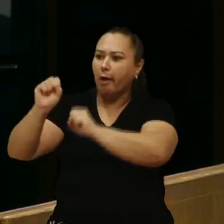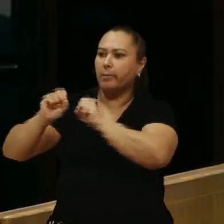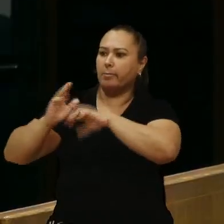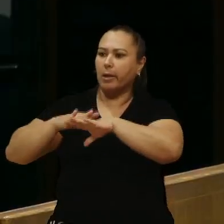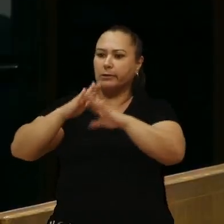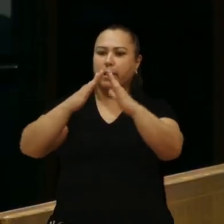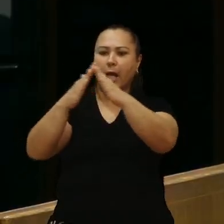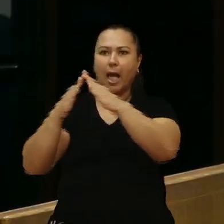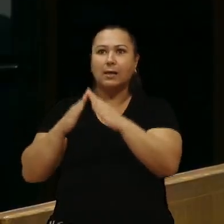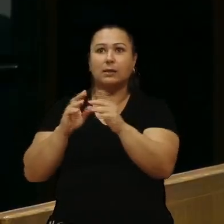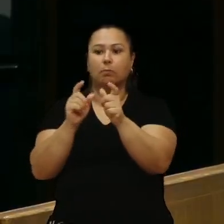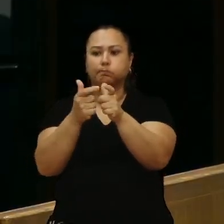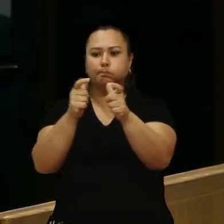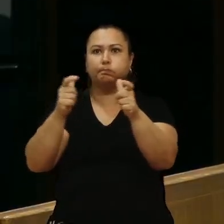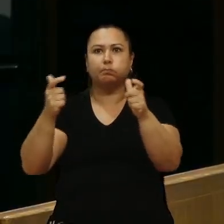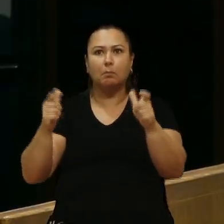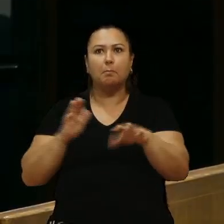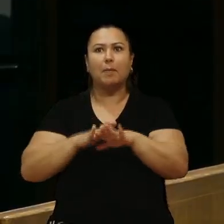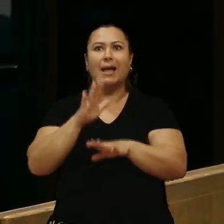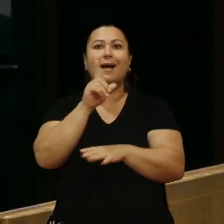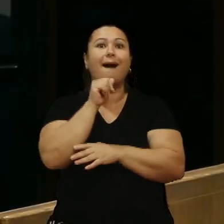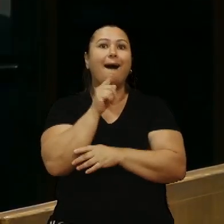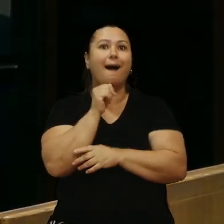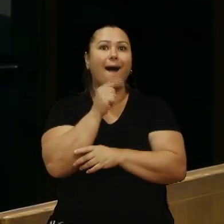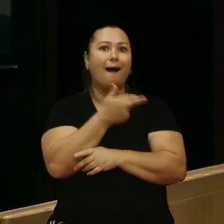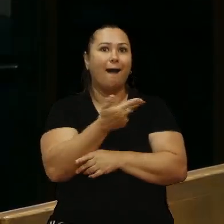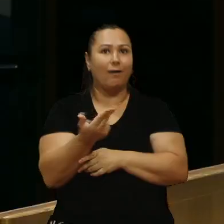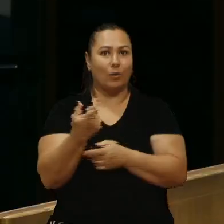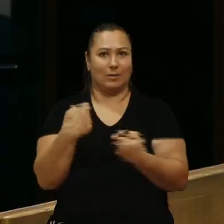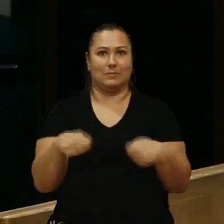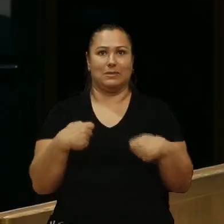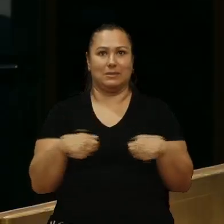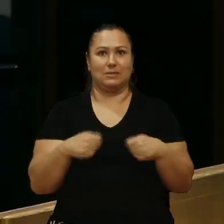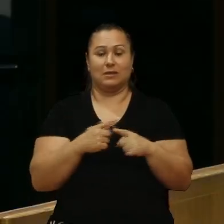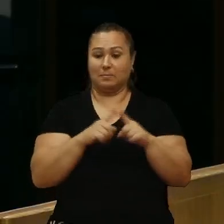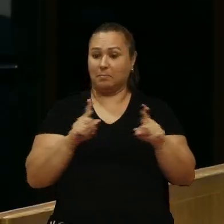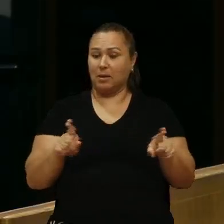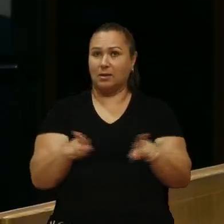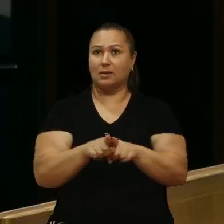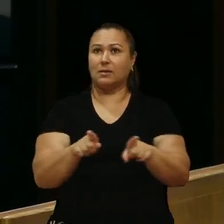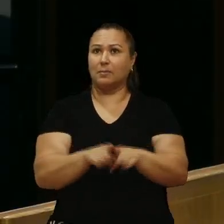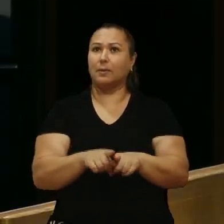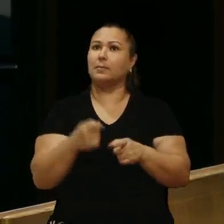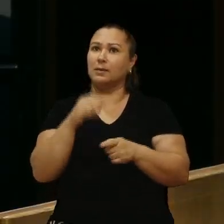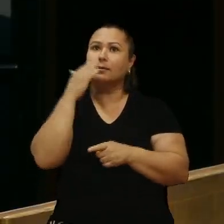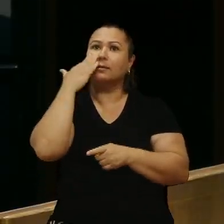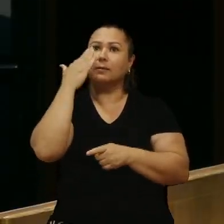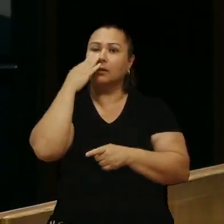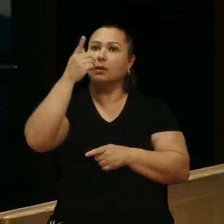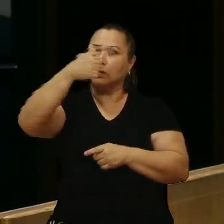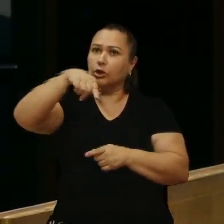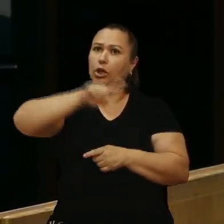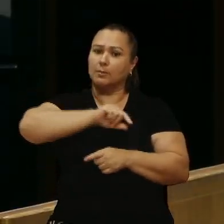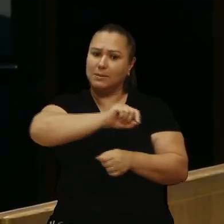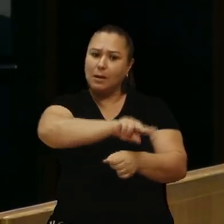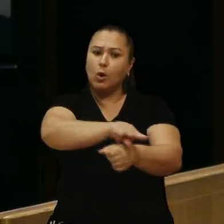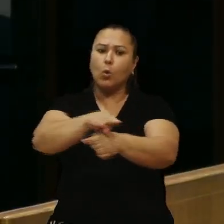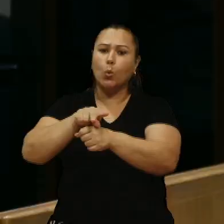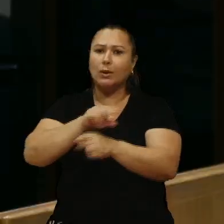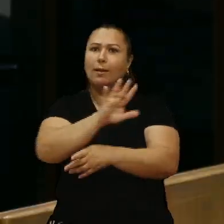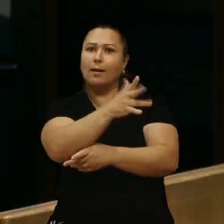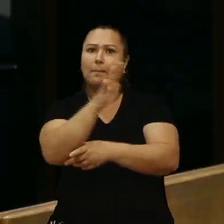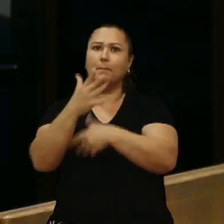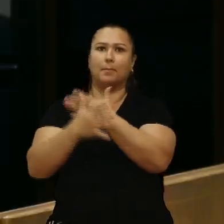inegável que há aumento sobre a pressão dos mananciais. Mas é inegável que nós temos que proteger o meio